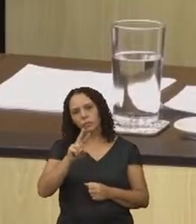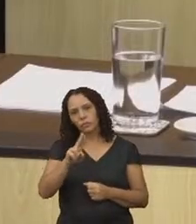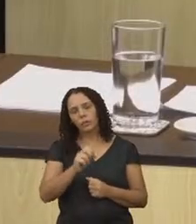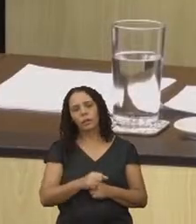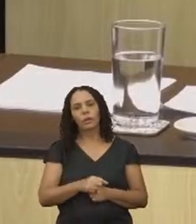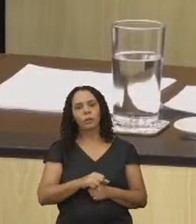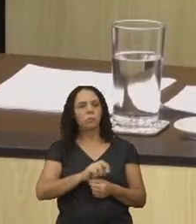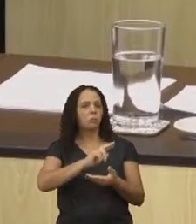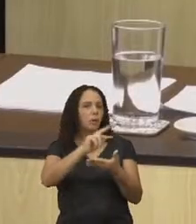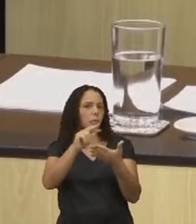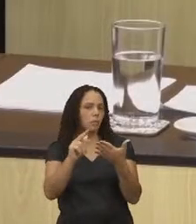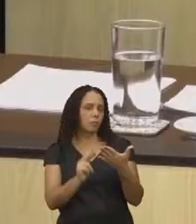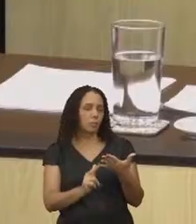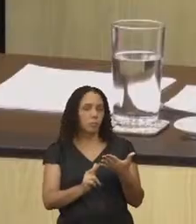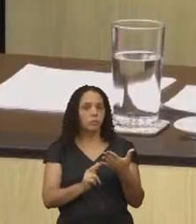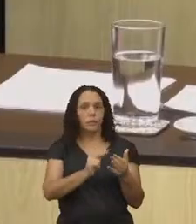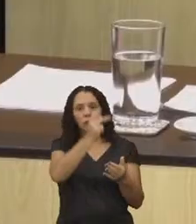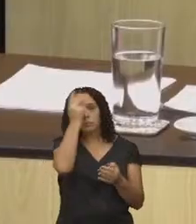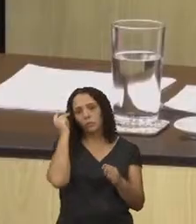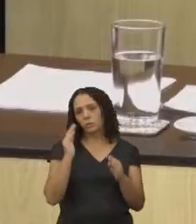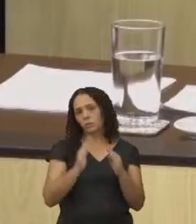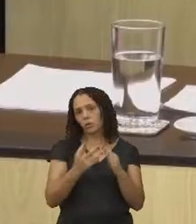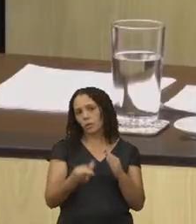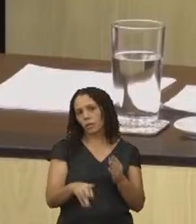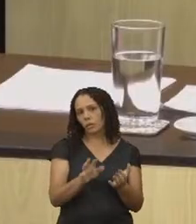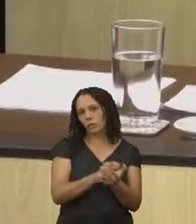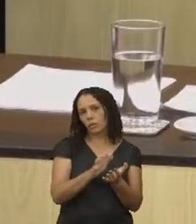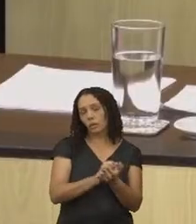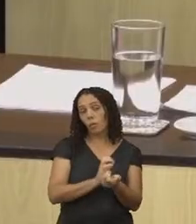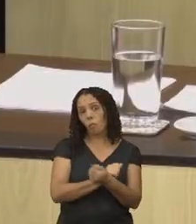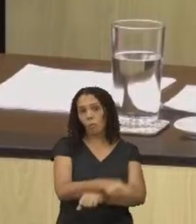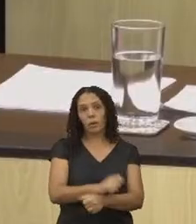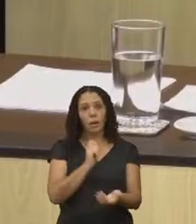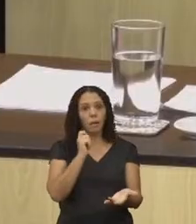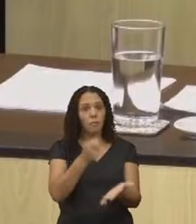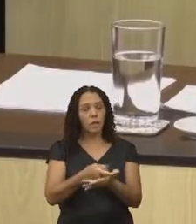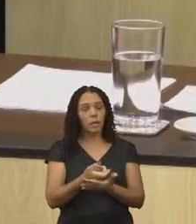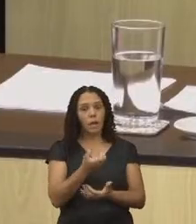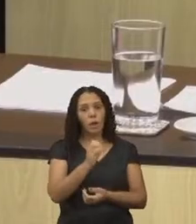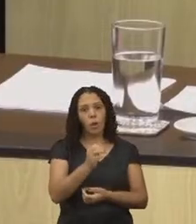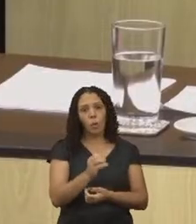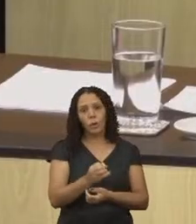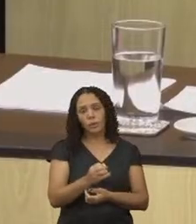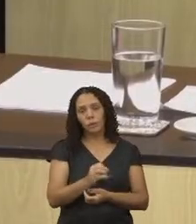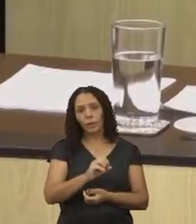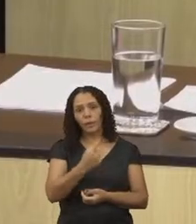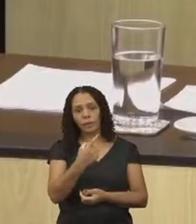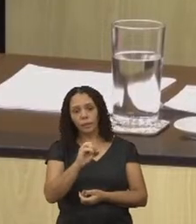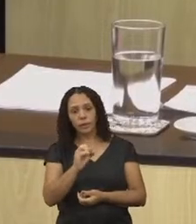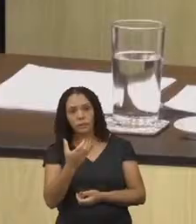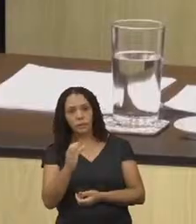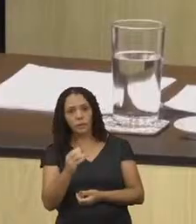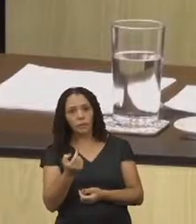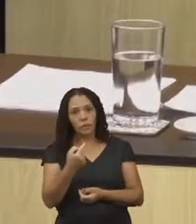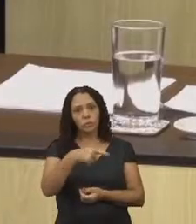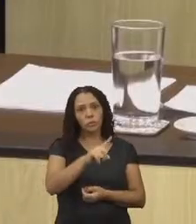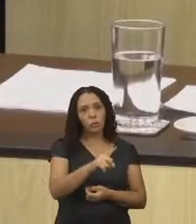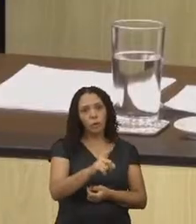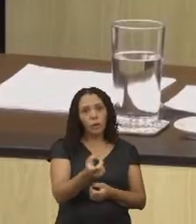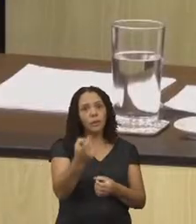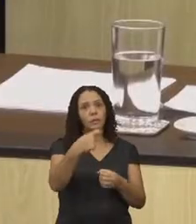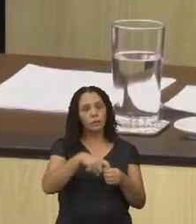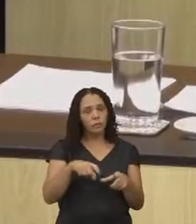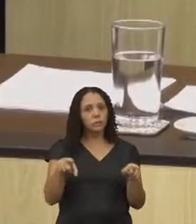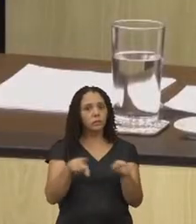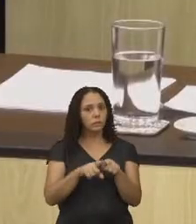Pássaros, entre outros. Os moradores de Jacareí são obrigados a pagar R$ 8,10 na ida e mais R$ 8,10